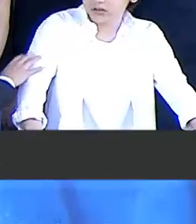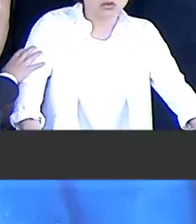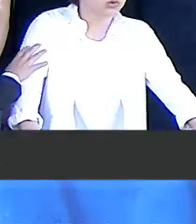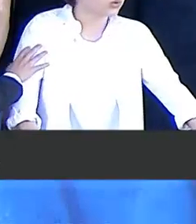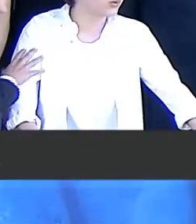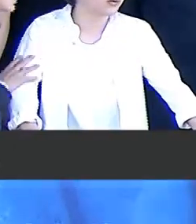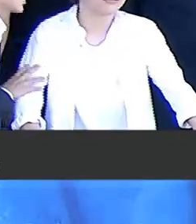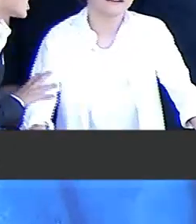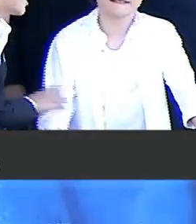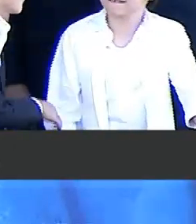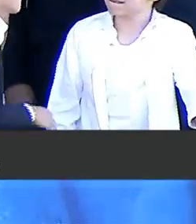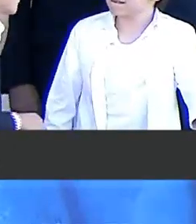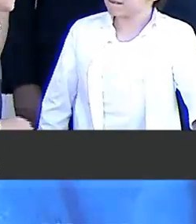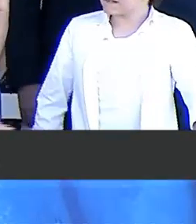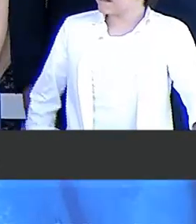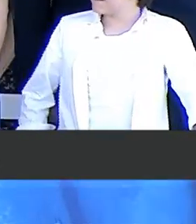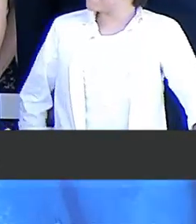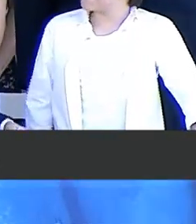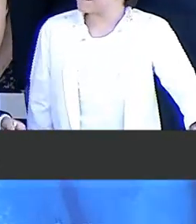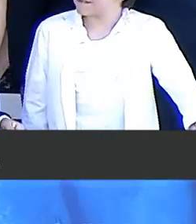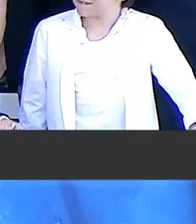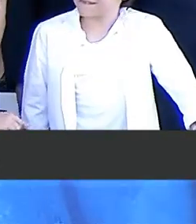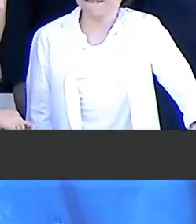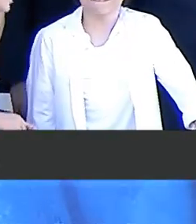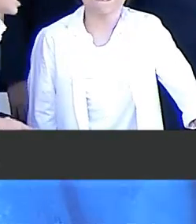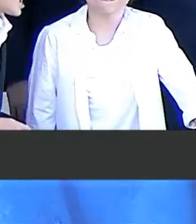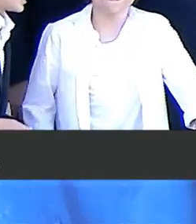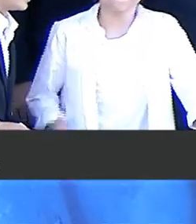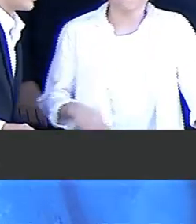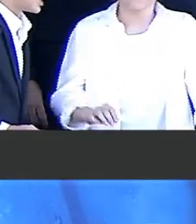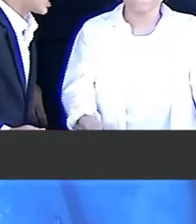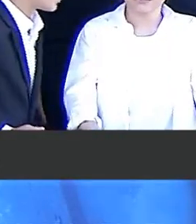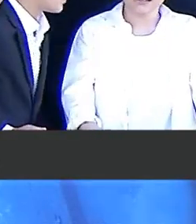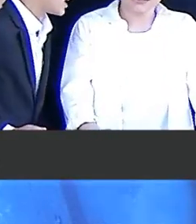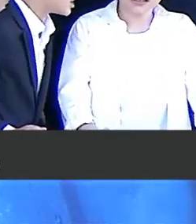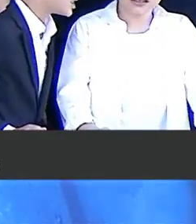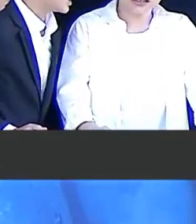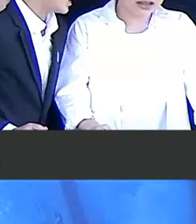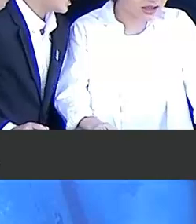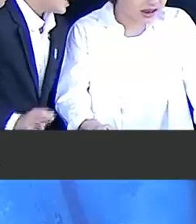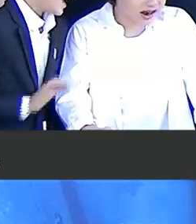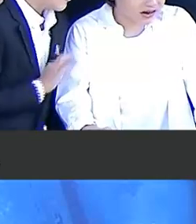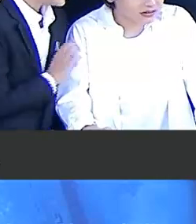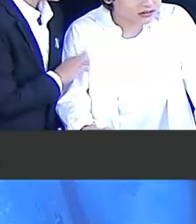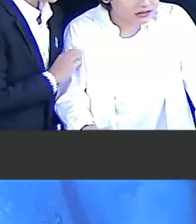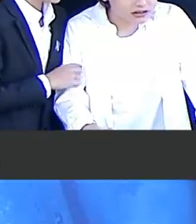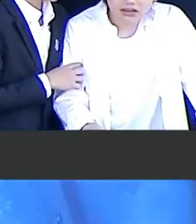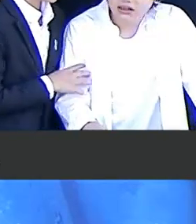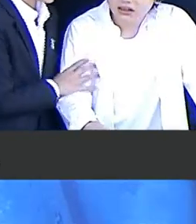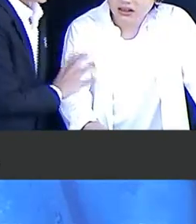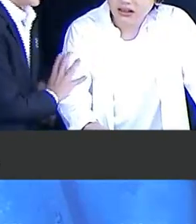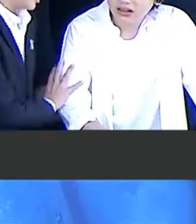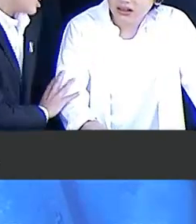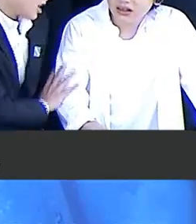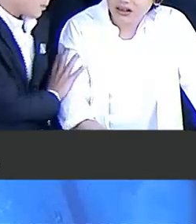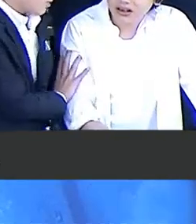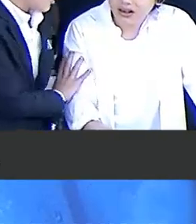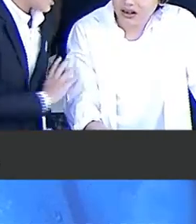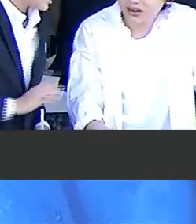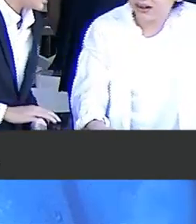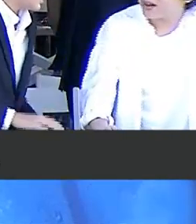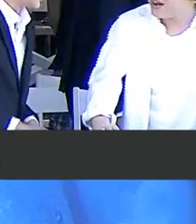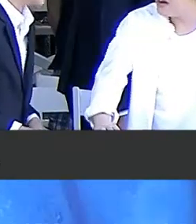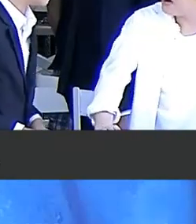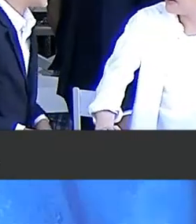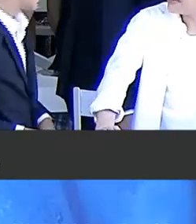Conduzem a bandeira nacional e a bandeira do Distrito Federal, estudantes da Secretaria de Educação do Distrito Federal,